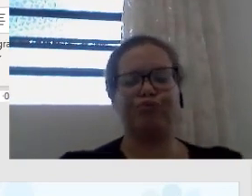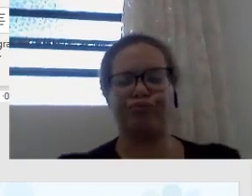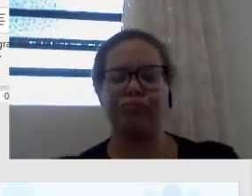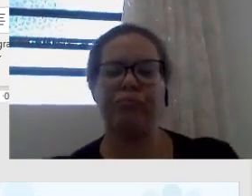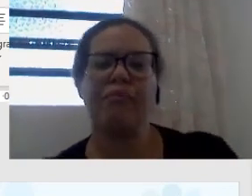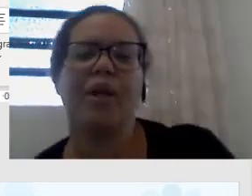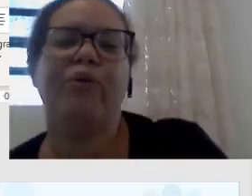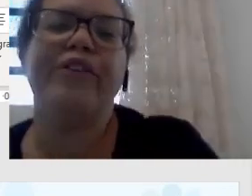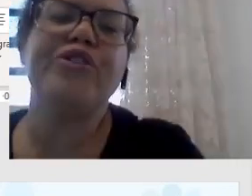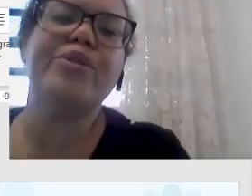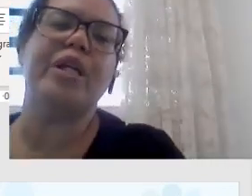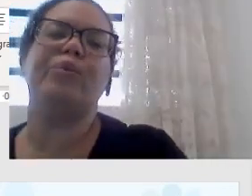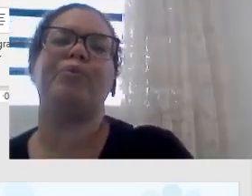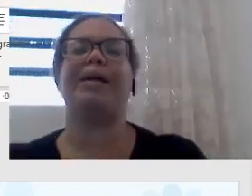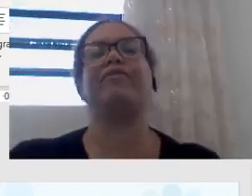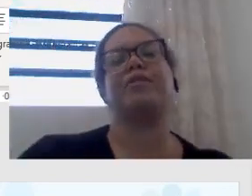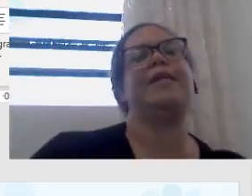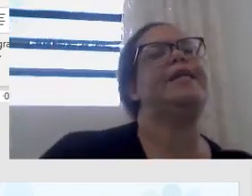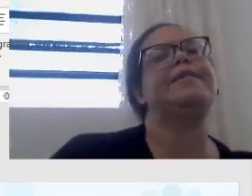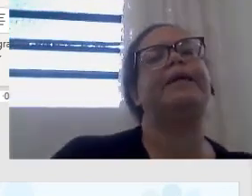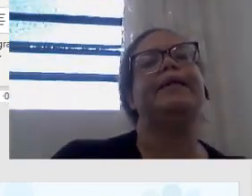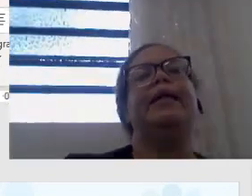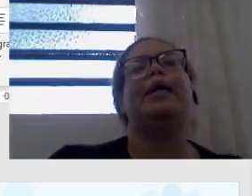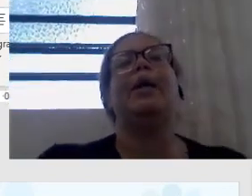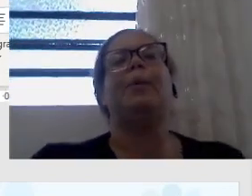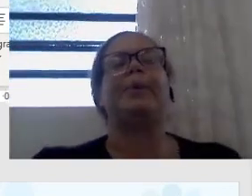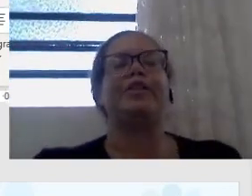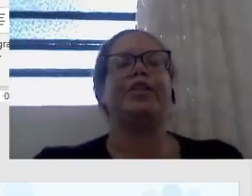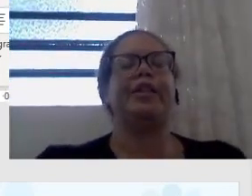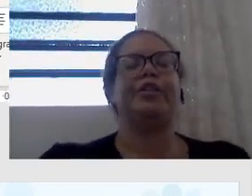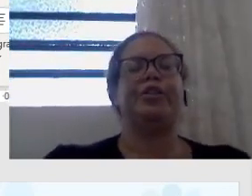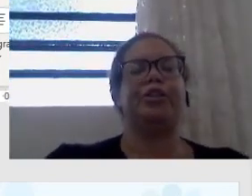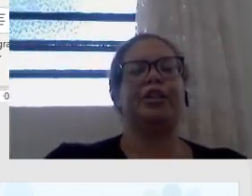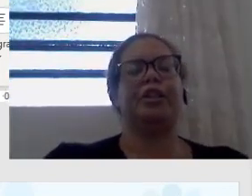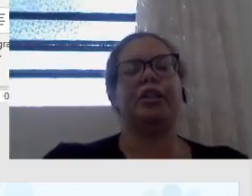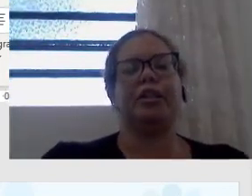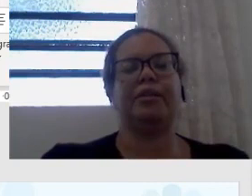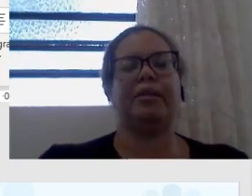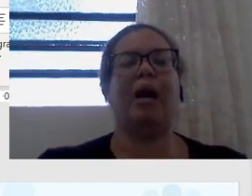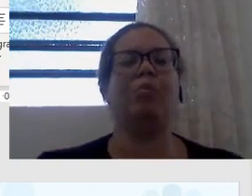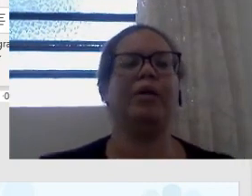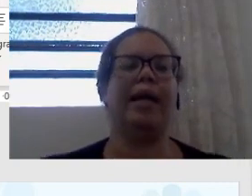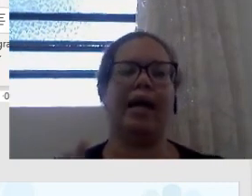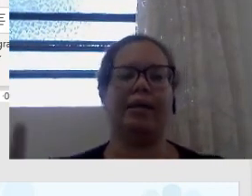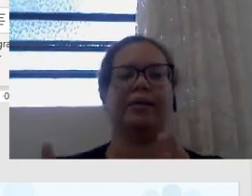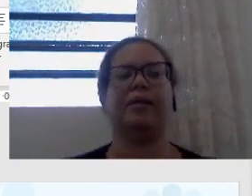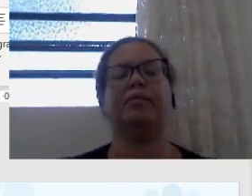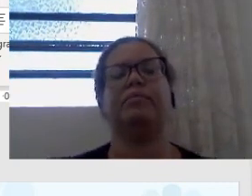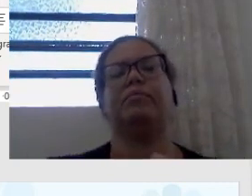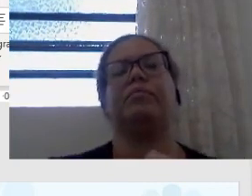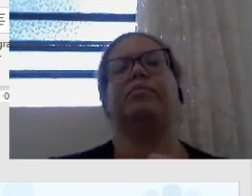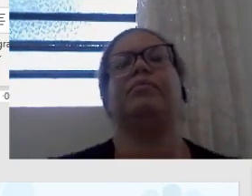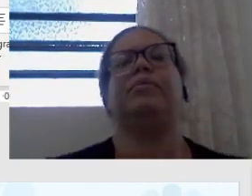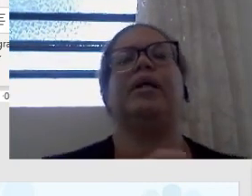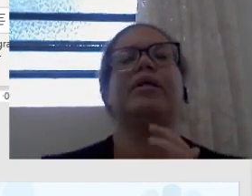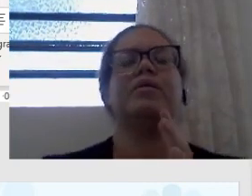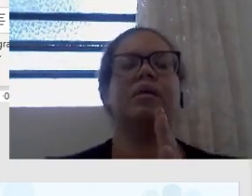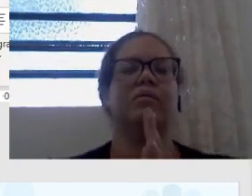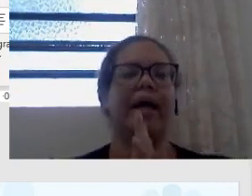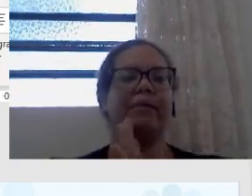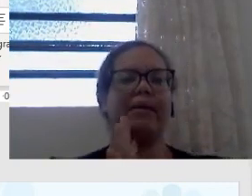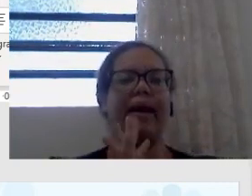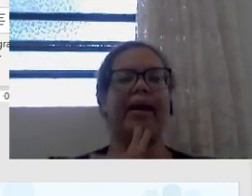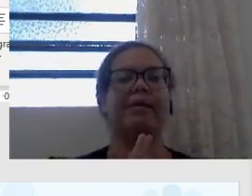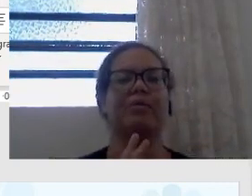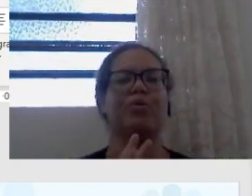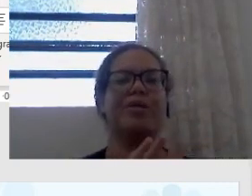fazer um videozinho pra vocês, né? Pra gente dar uma olhada na